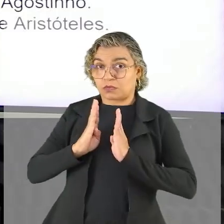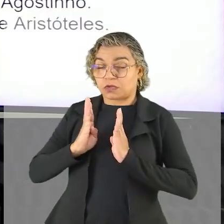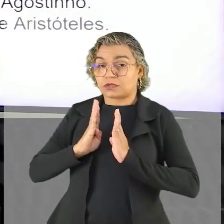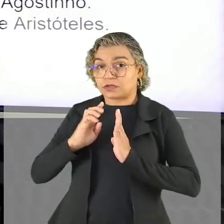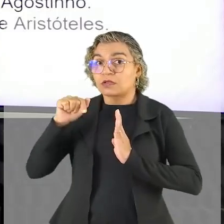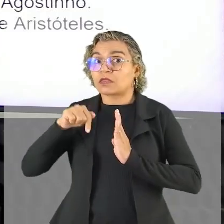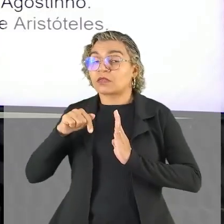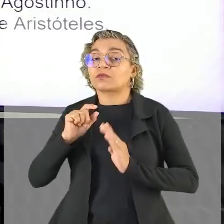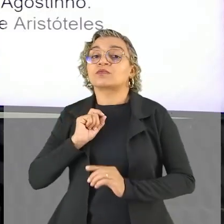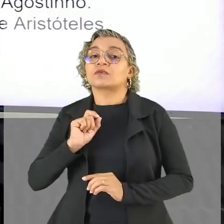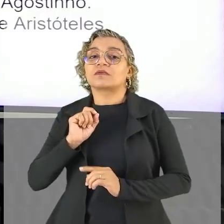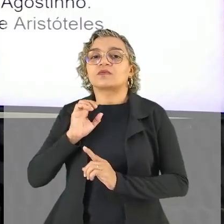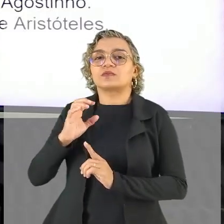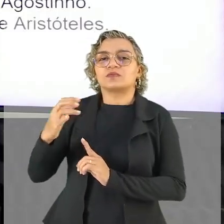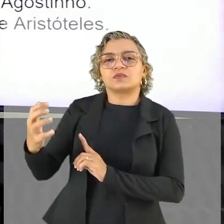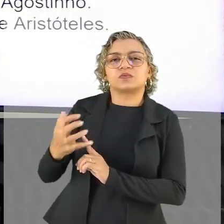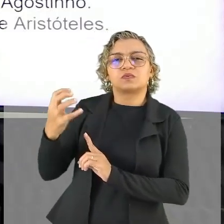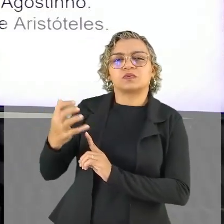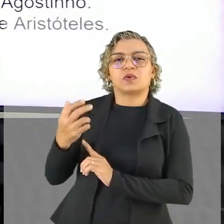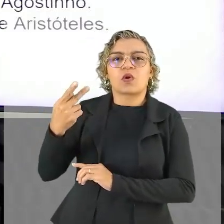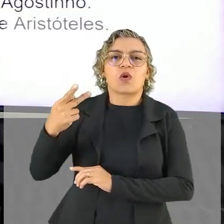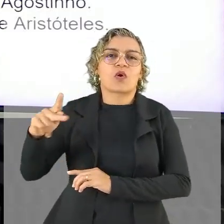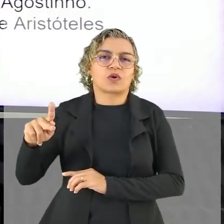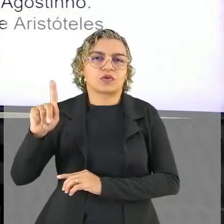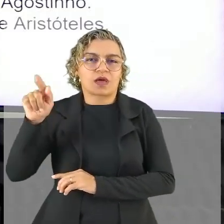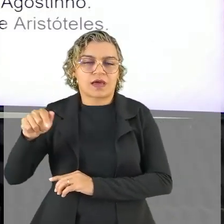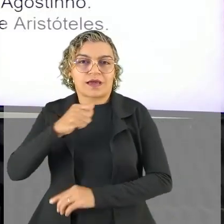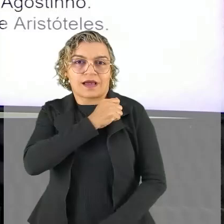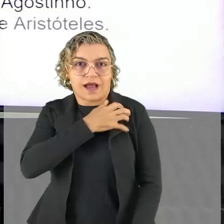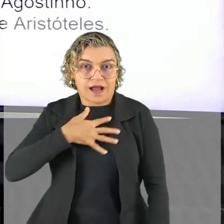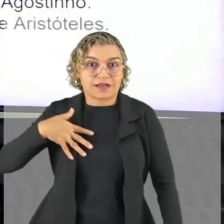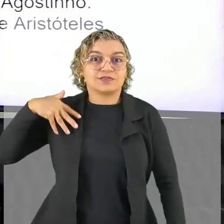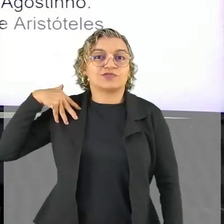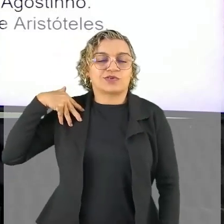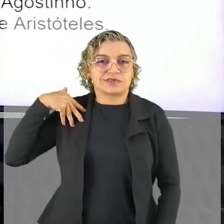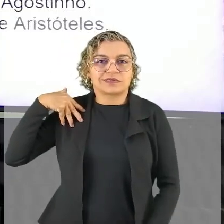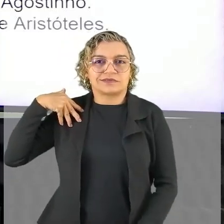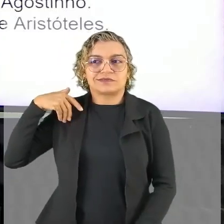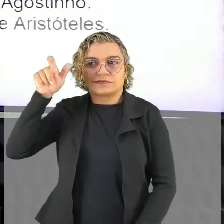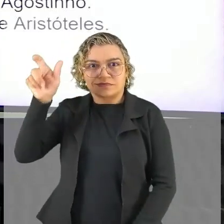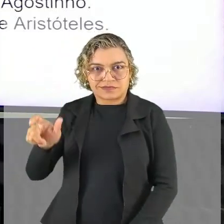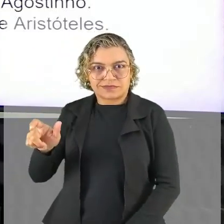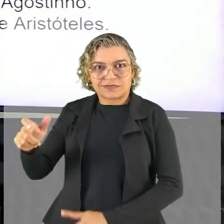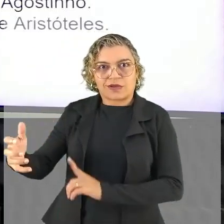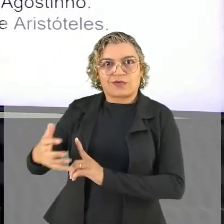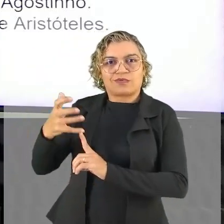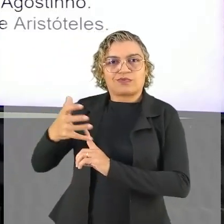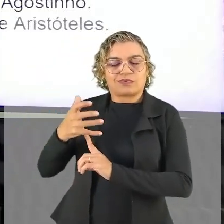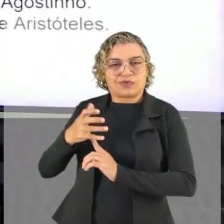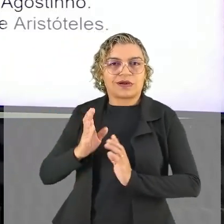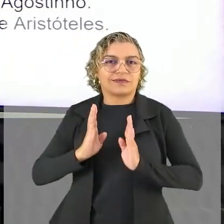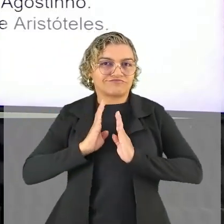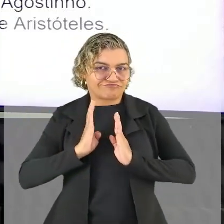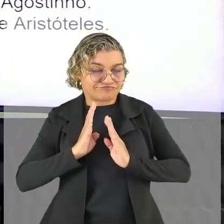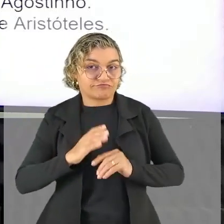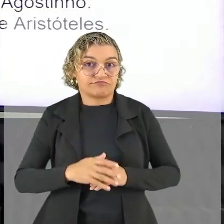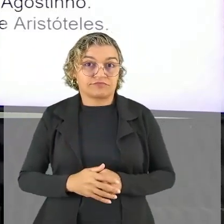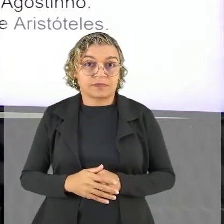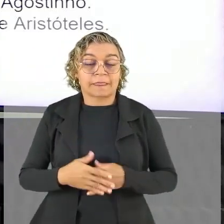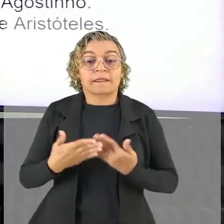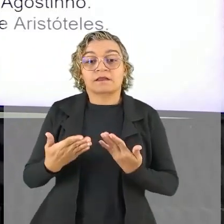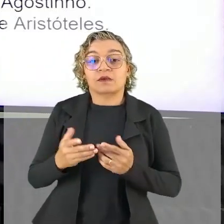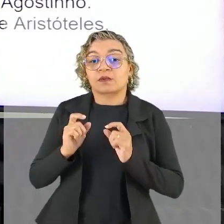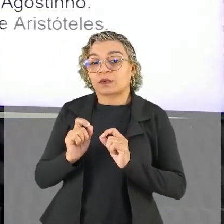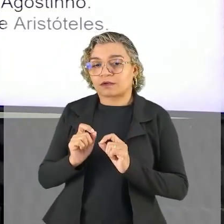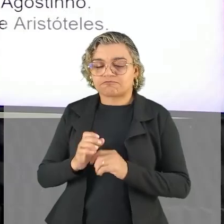uma grande influência do Aristóteles, beleza? A gente já viu também isso aqui, só revisando. Então, a visão política do